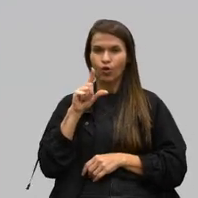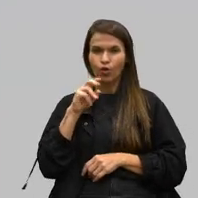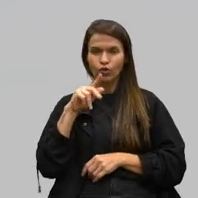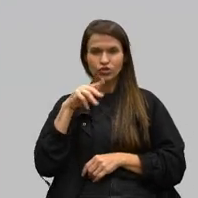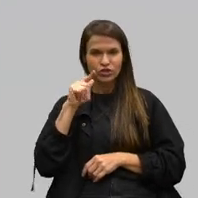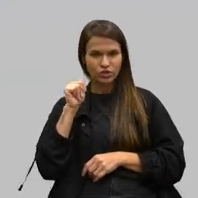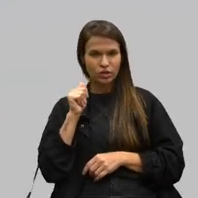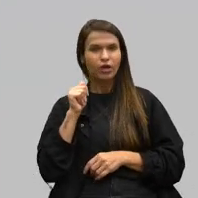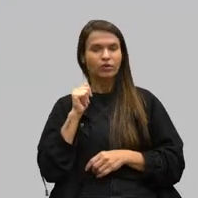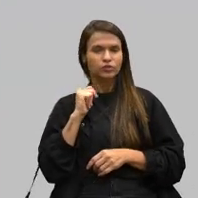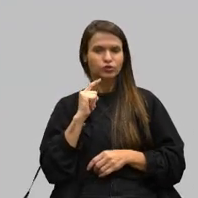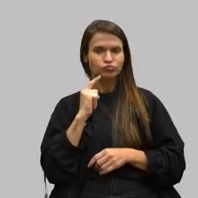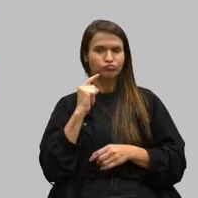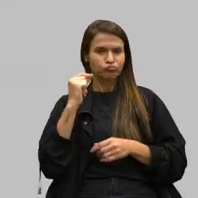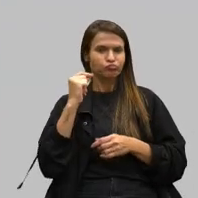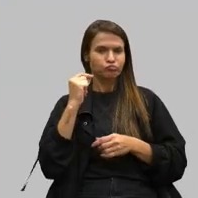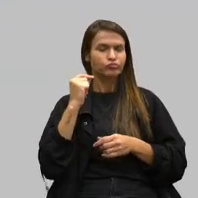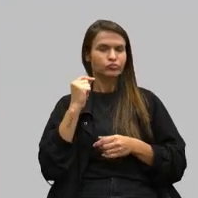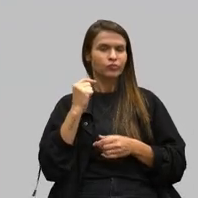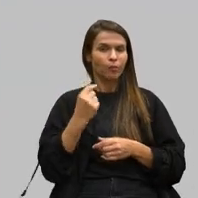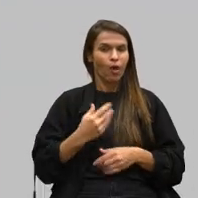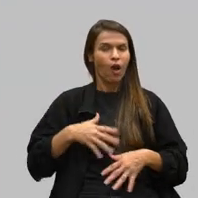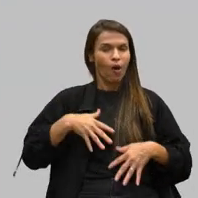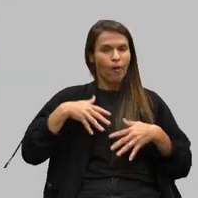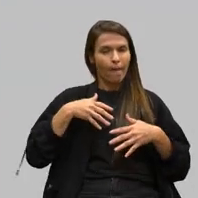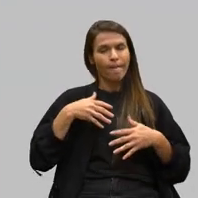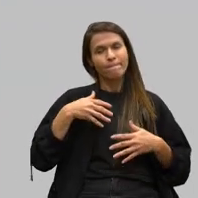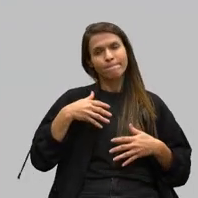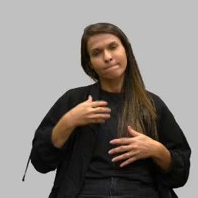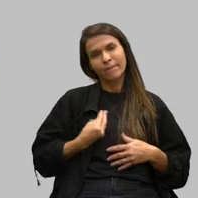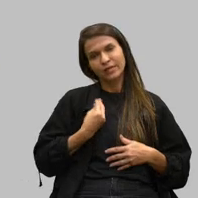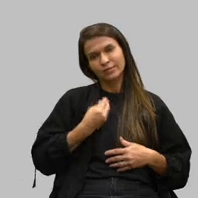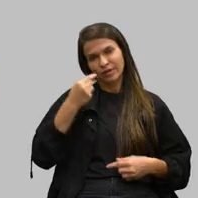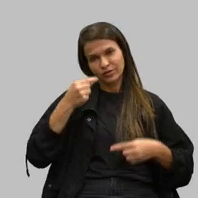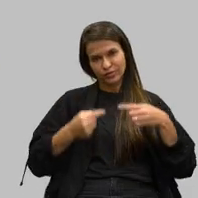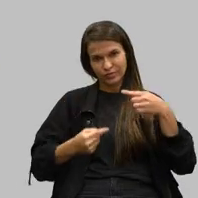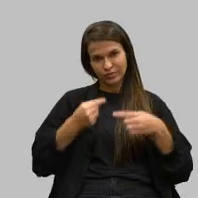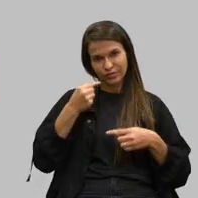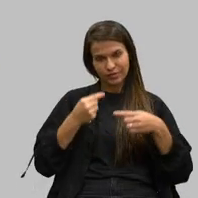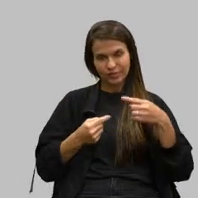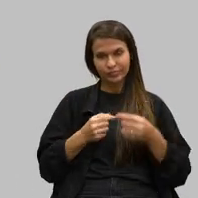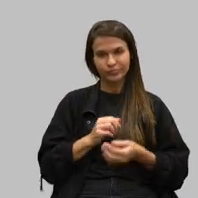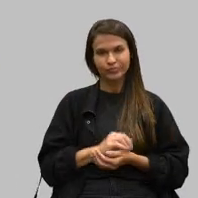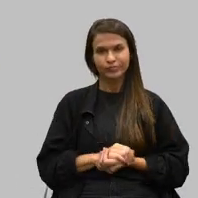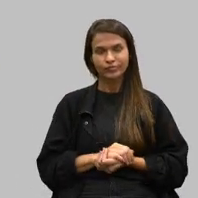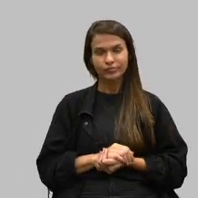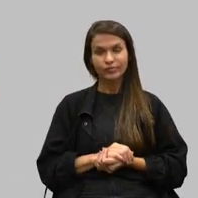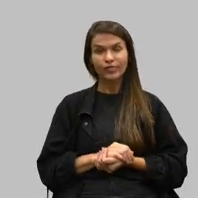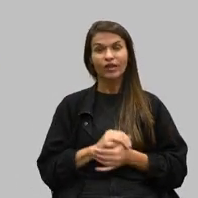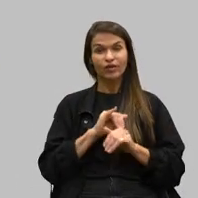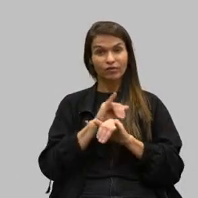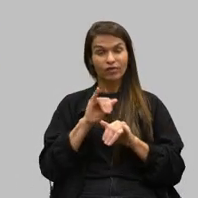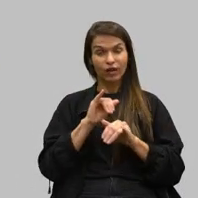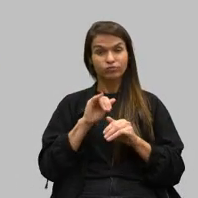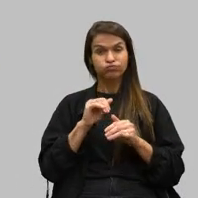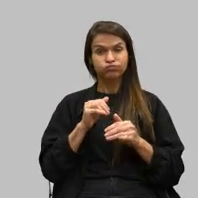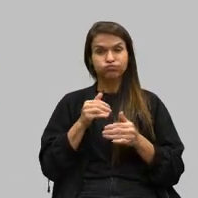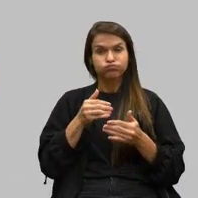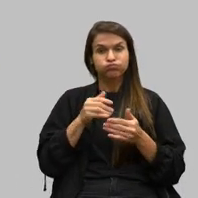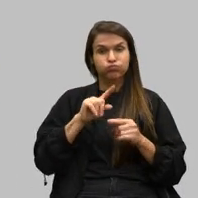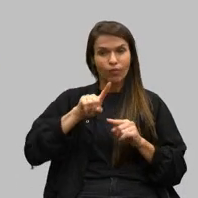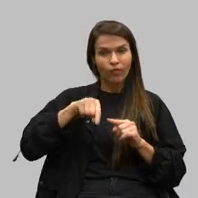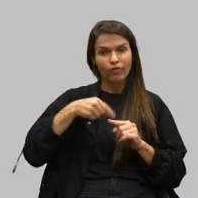aí da discussão. Entende pouco da área, viu? e dizer que daqui a pouco eu saio daqui